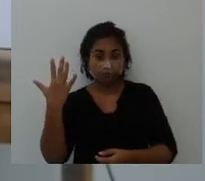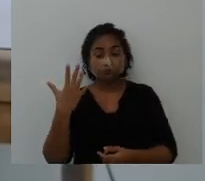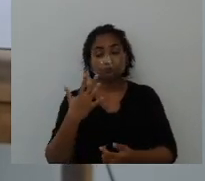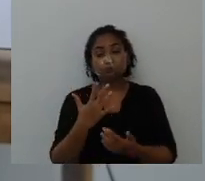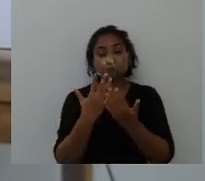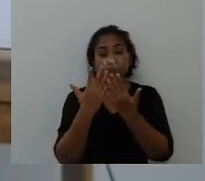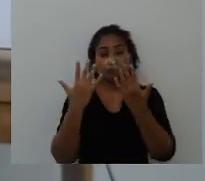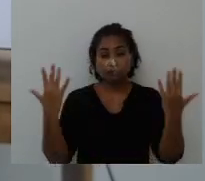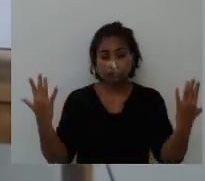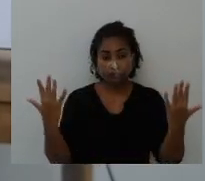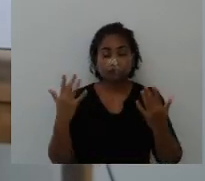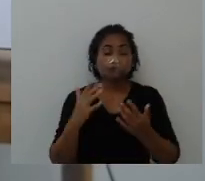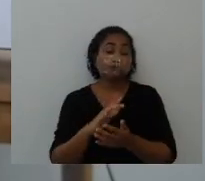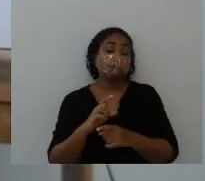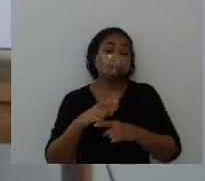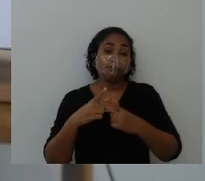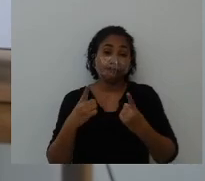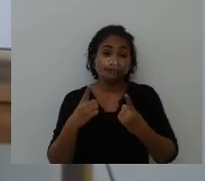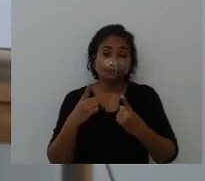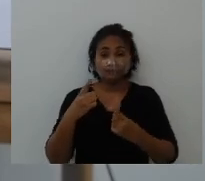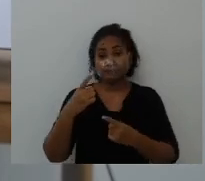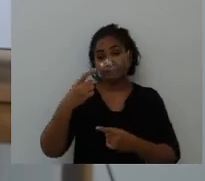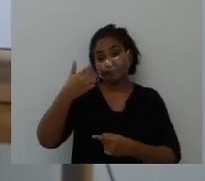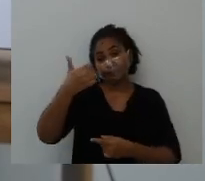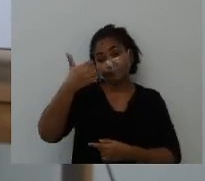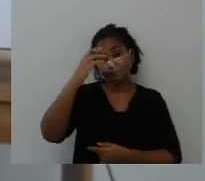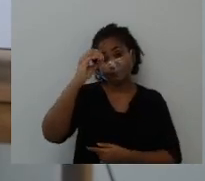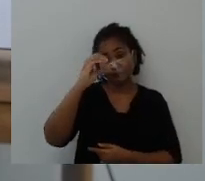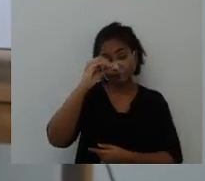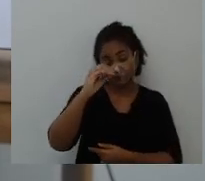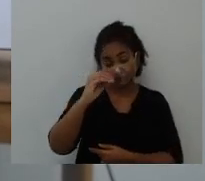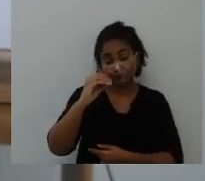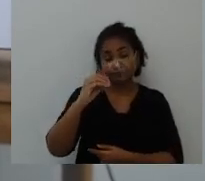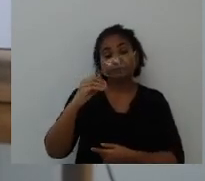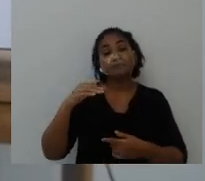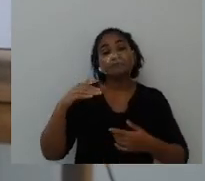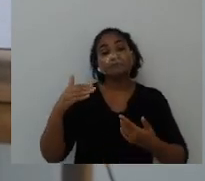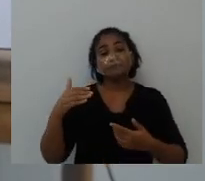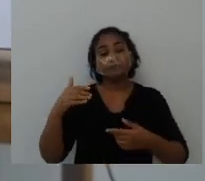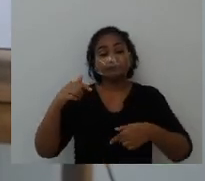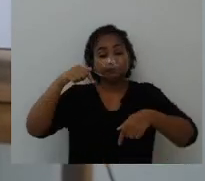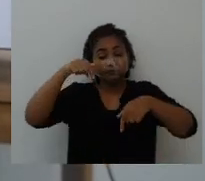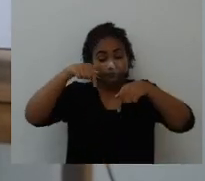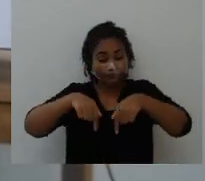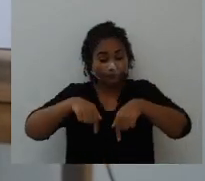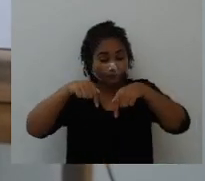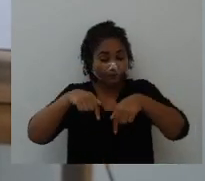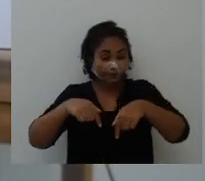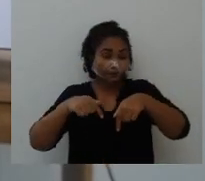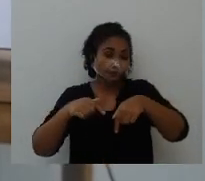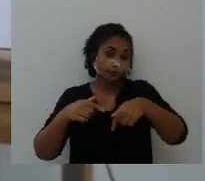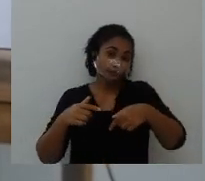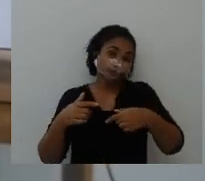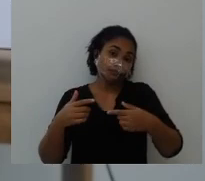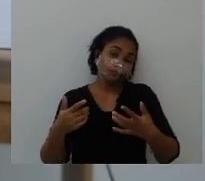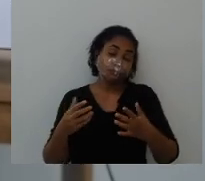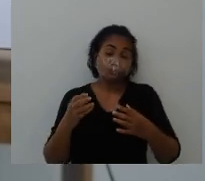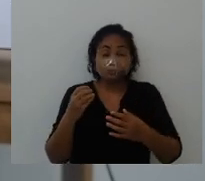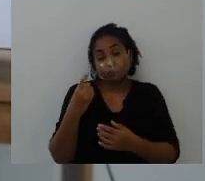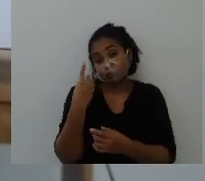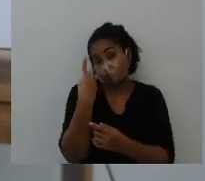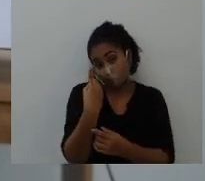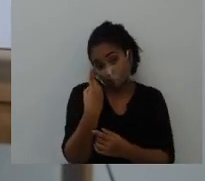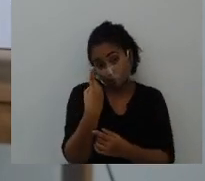20 forças, mas que a soma delas dê 100, então as forças para baixo, ou a